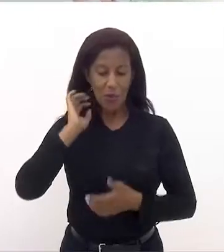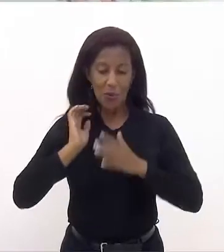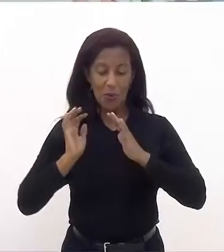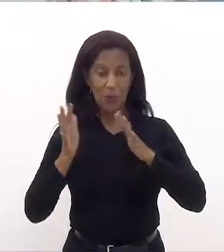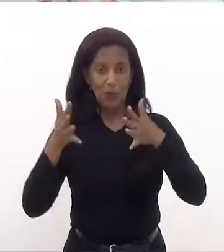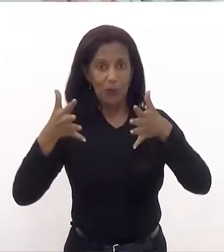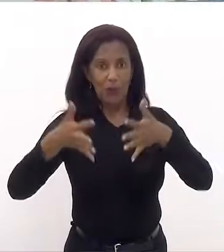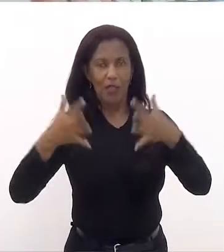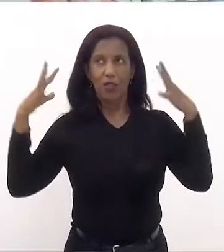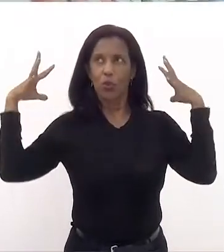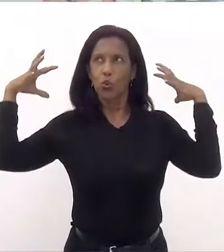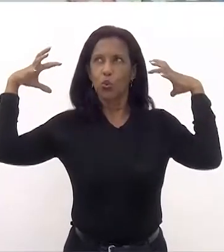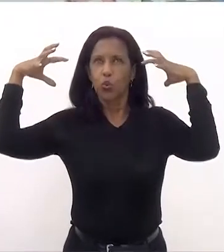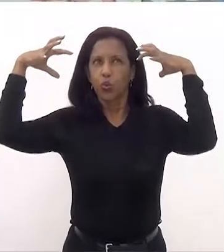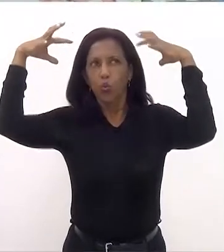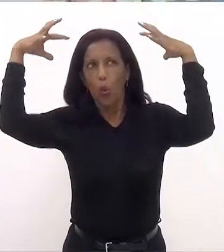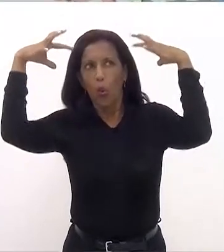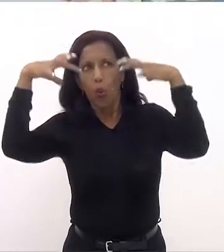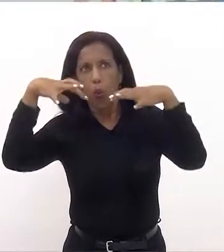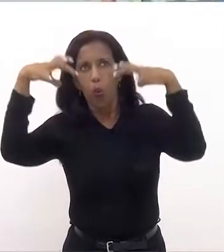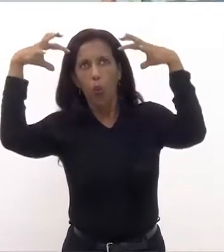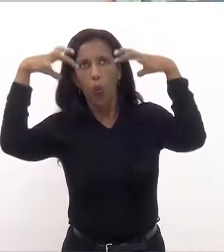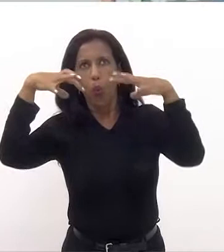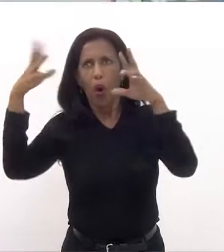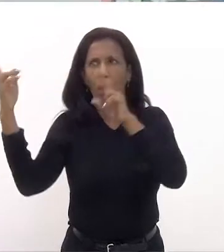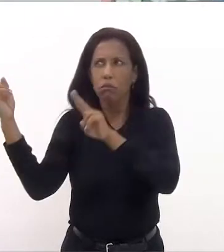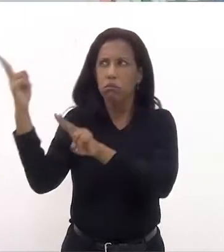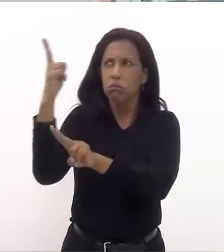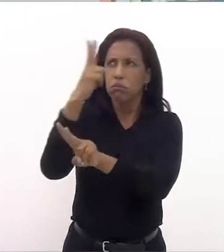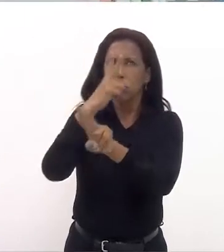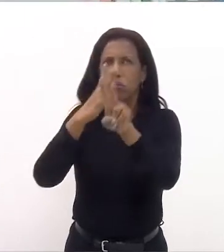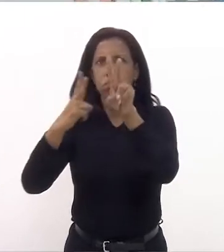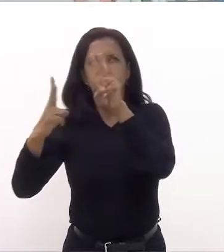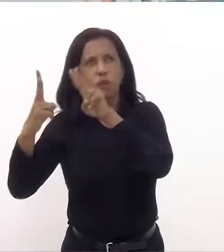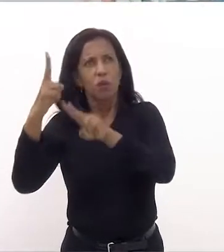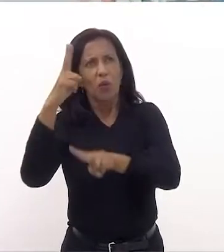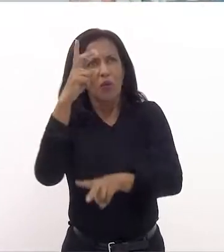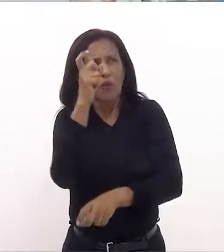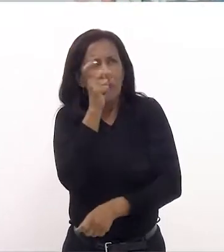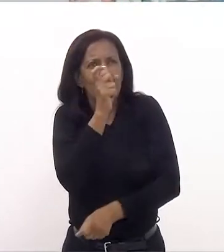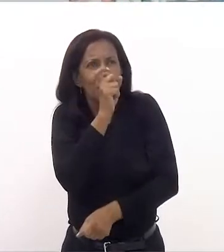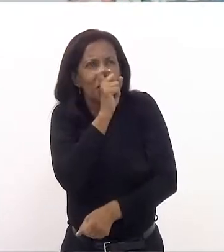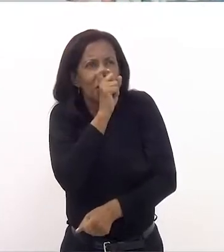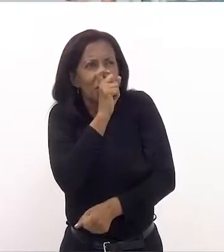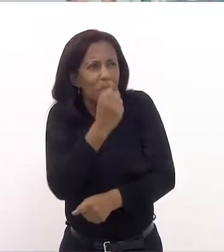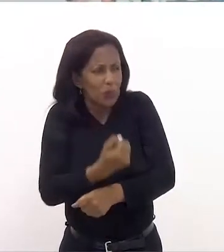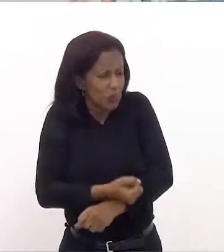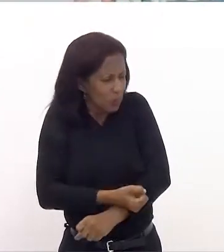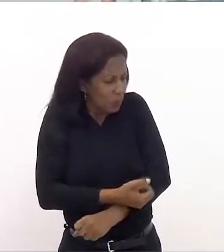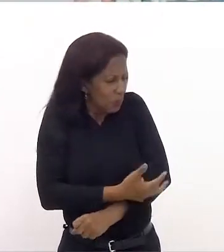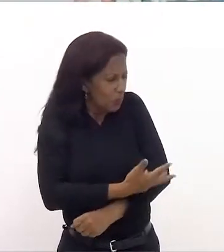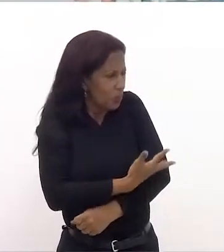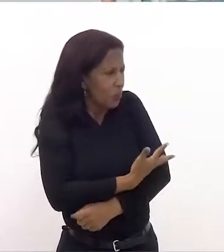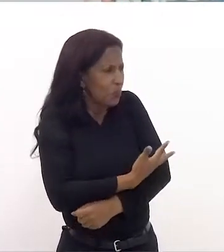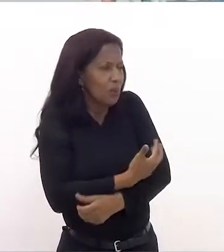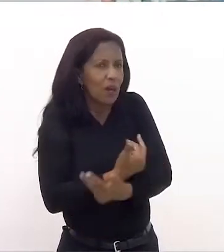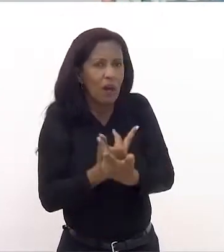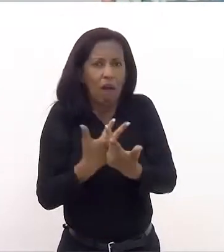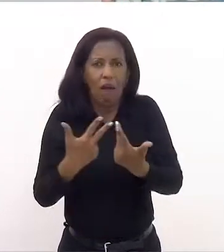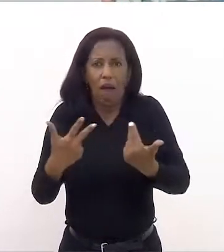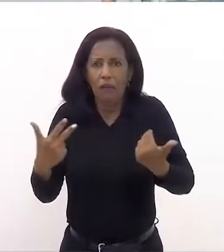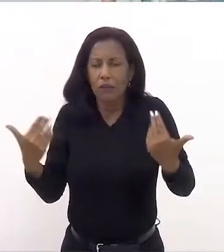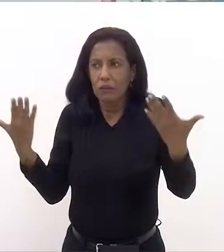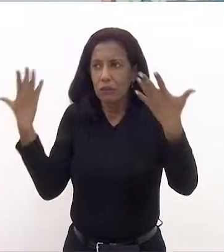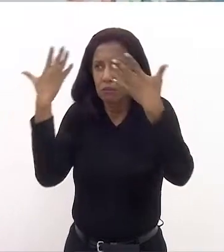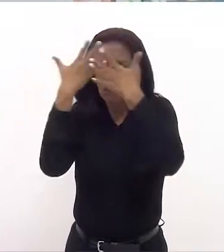a chegada das chuvas, um vento frio arrepia o silêncio das